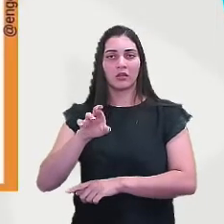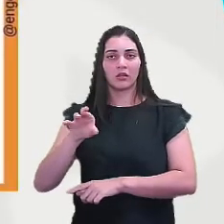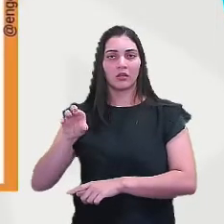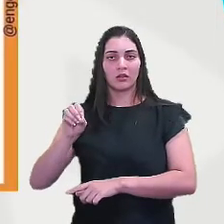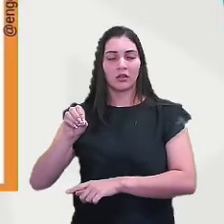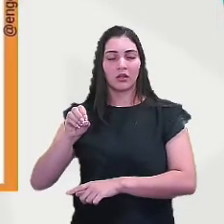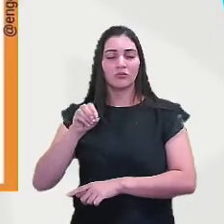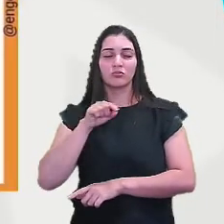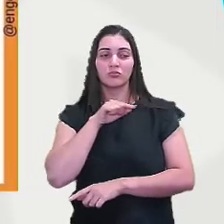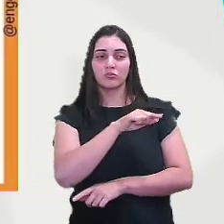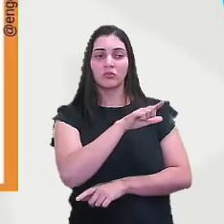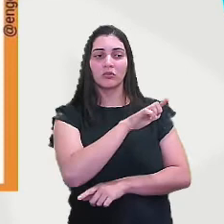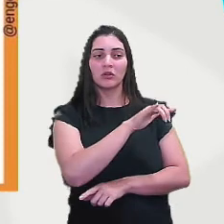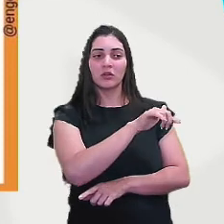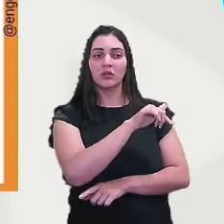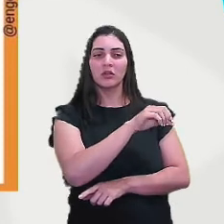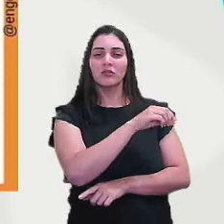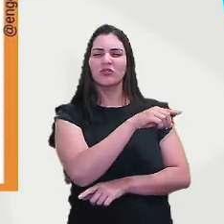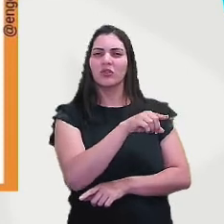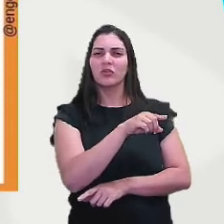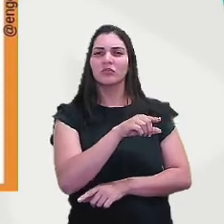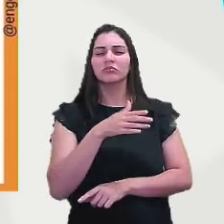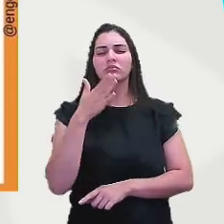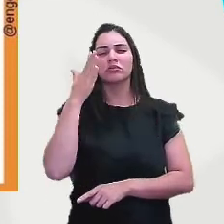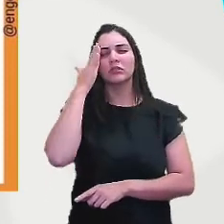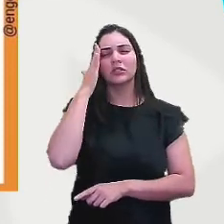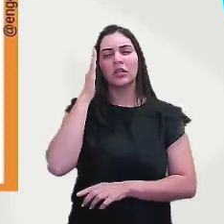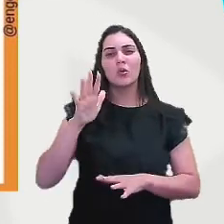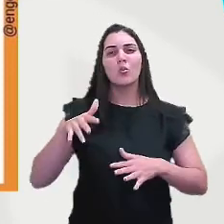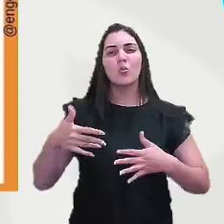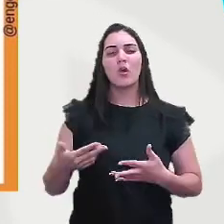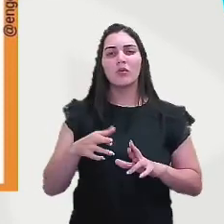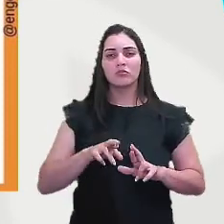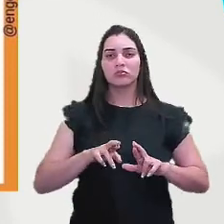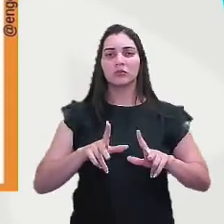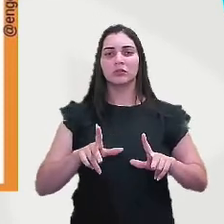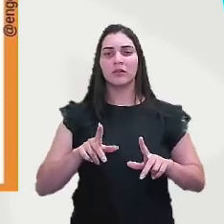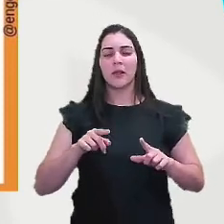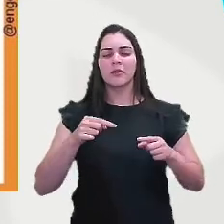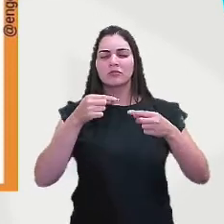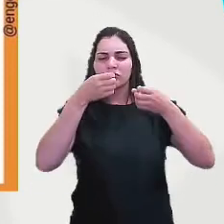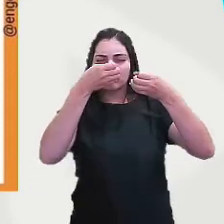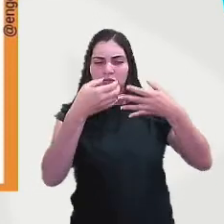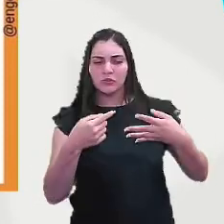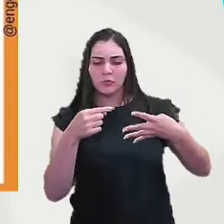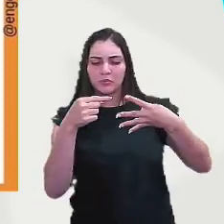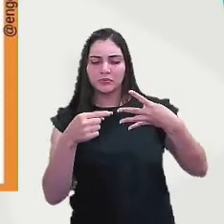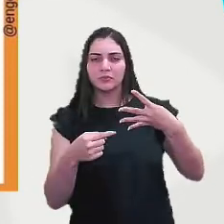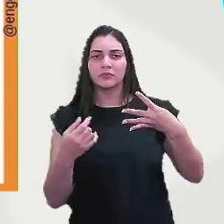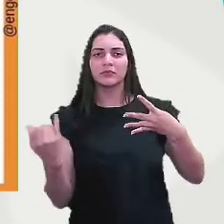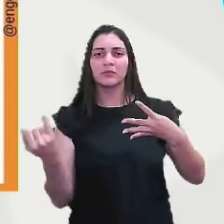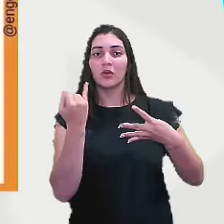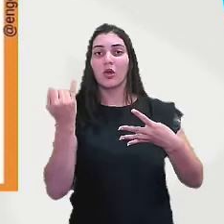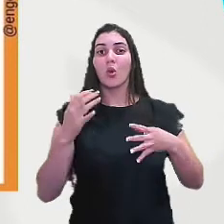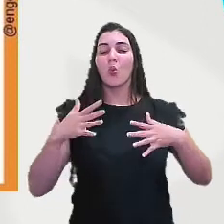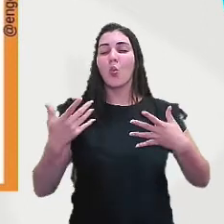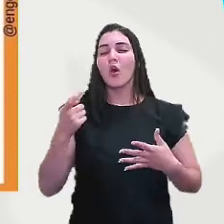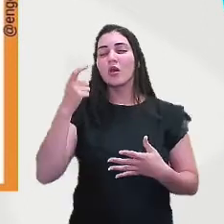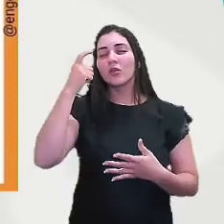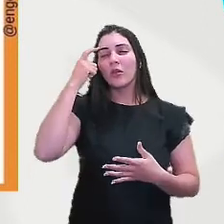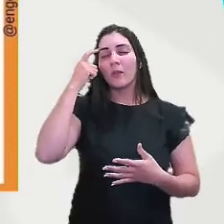lixão. Então, vamos tentar entender qual seria a diferença. Então, pontuar isso é muito importante. Quando eu penso em